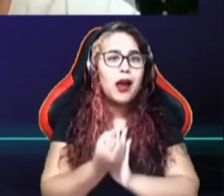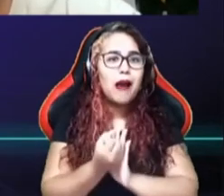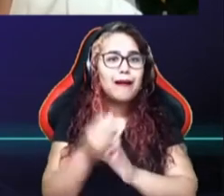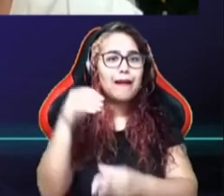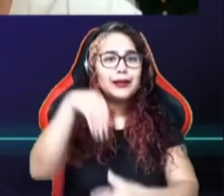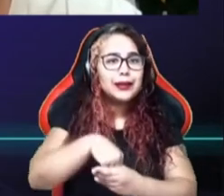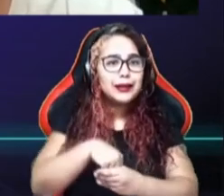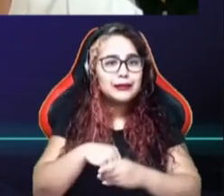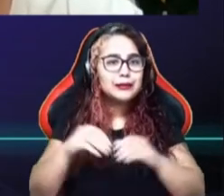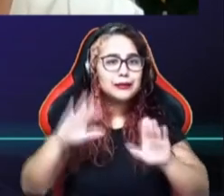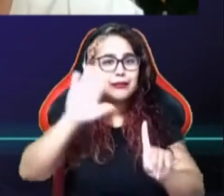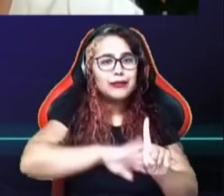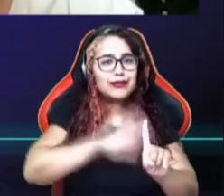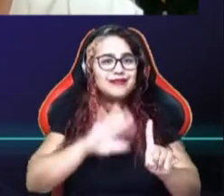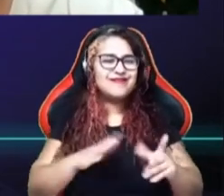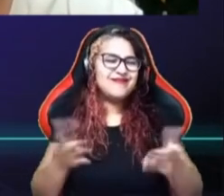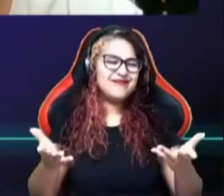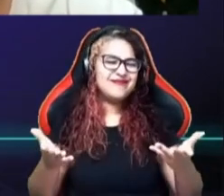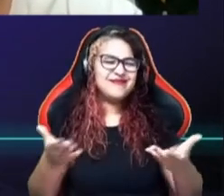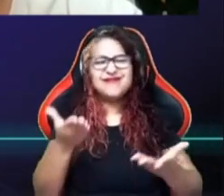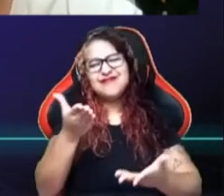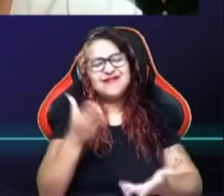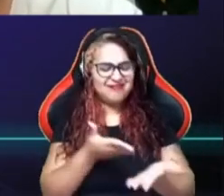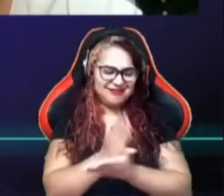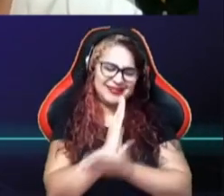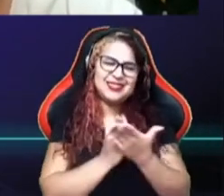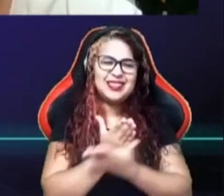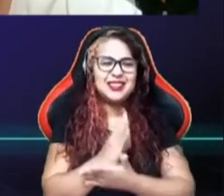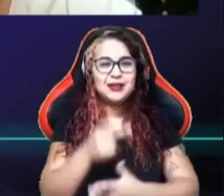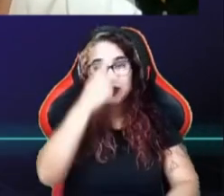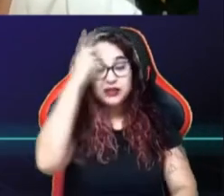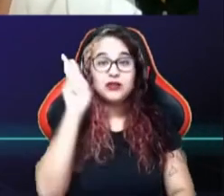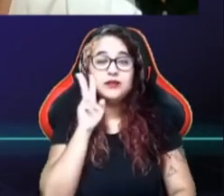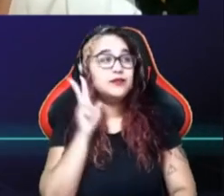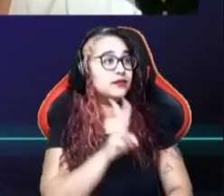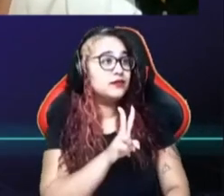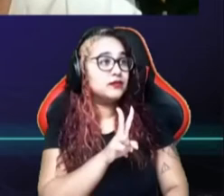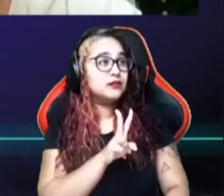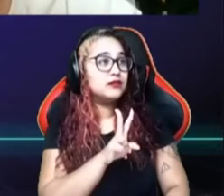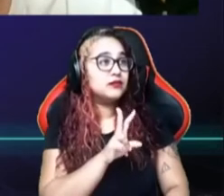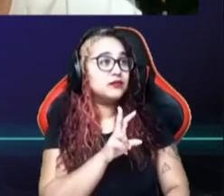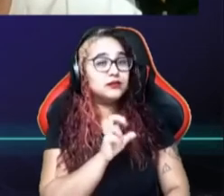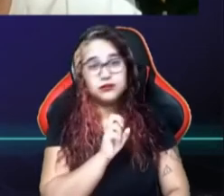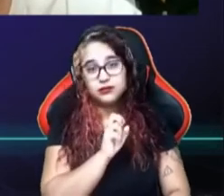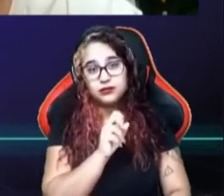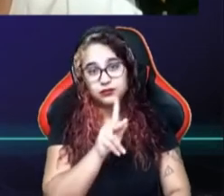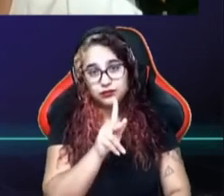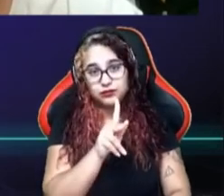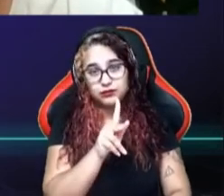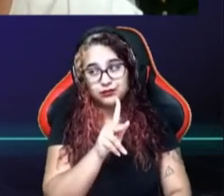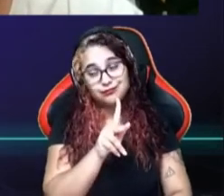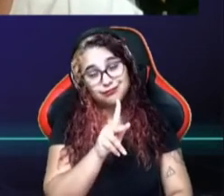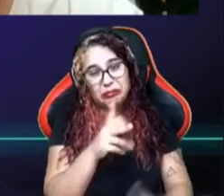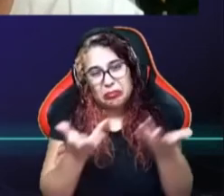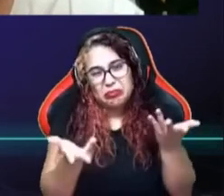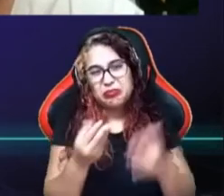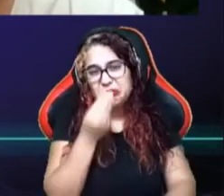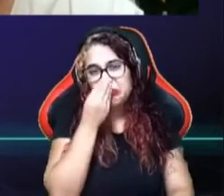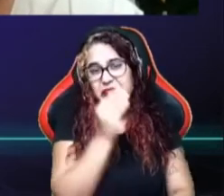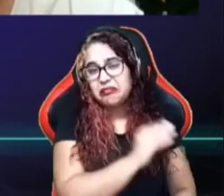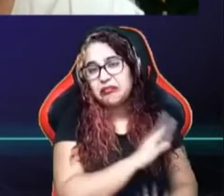muito, né, sem graça. O jogador vai ver aquilo e vai falar, tá bom. A gente pensa lá como conteúdo. Então, nesse aspecto,